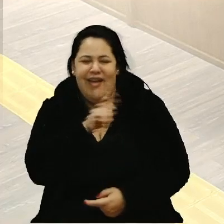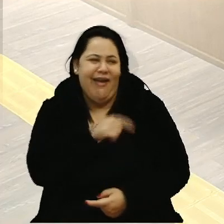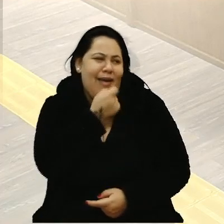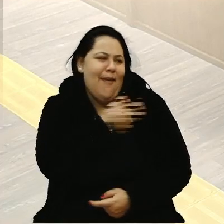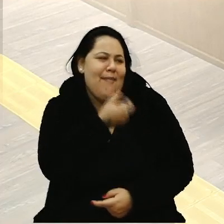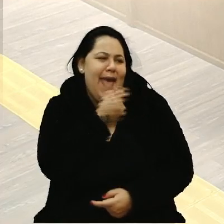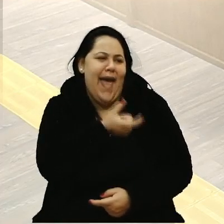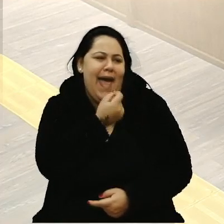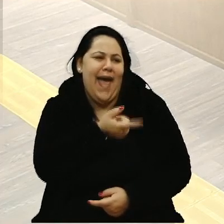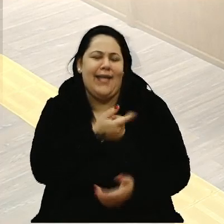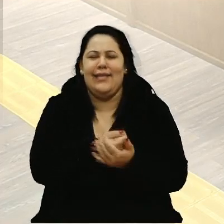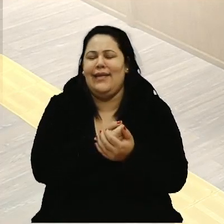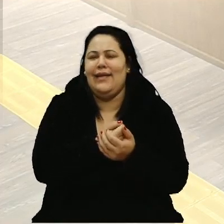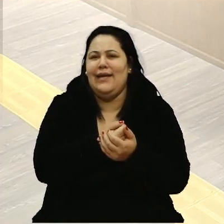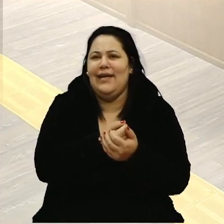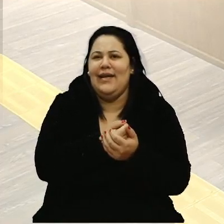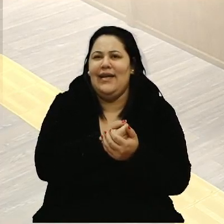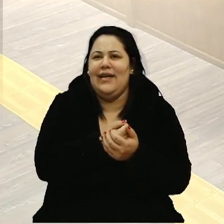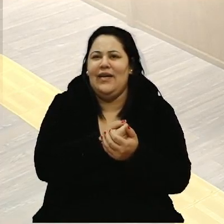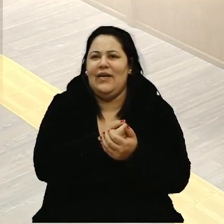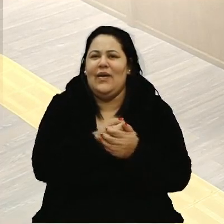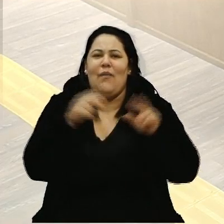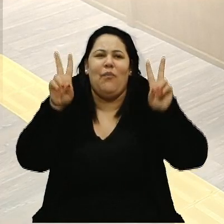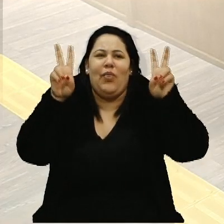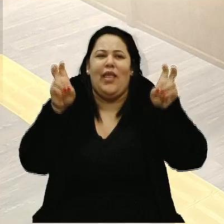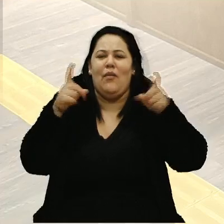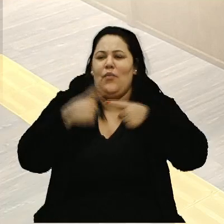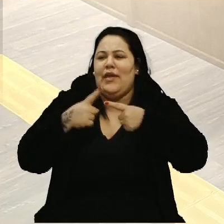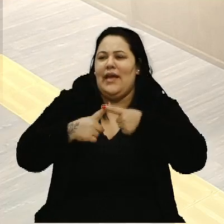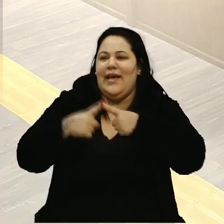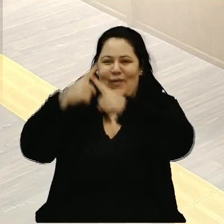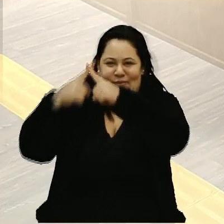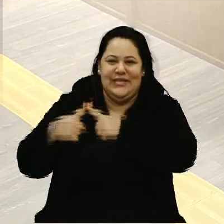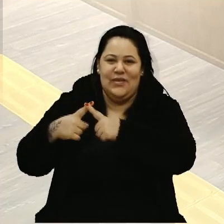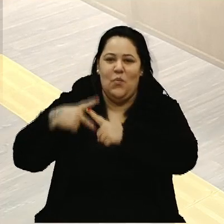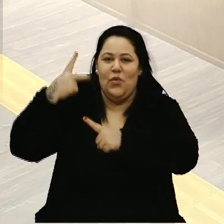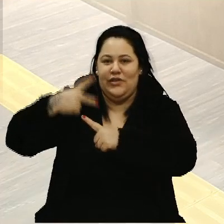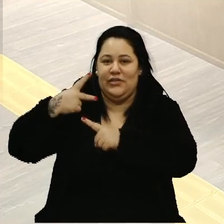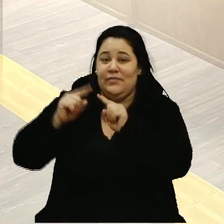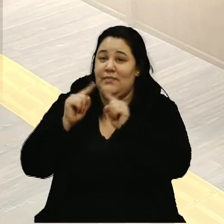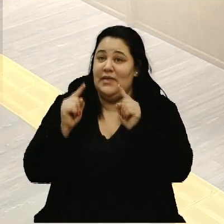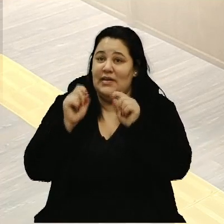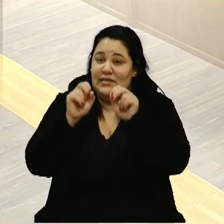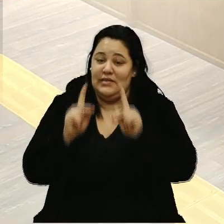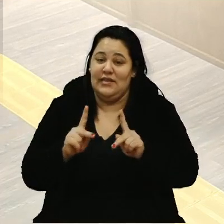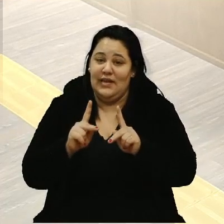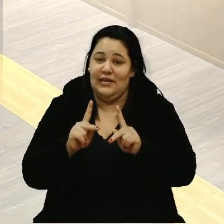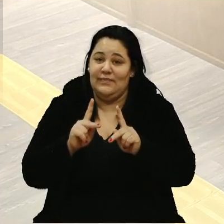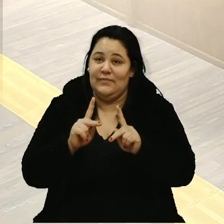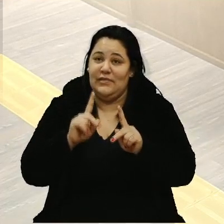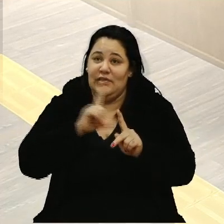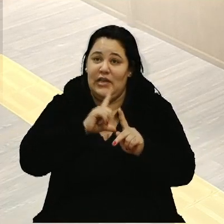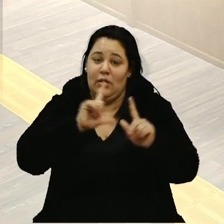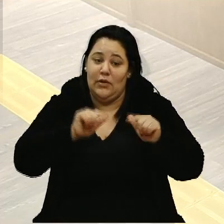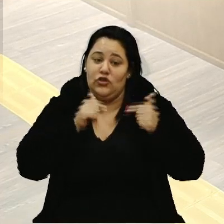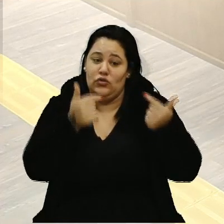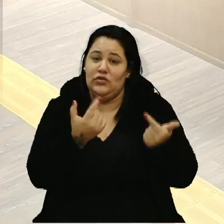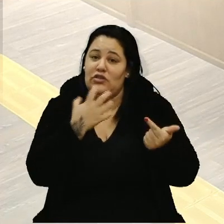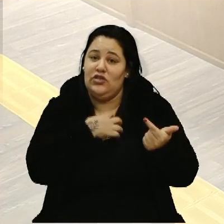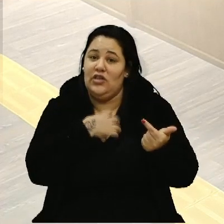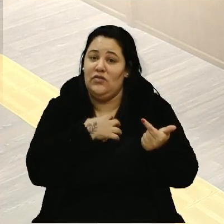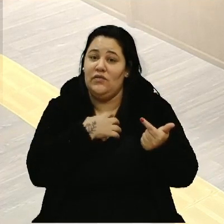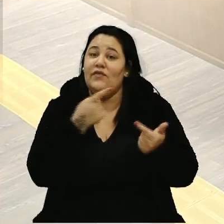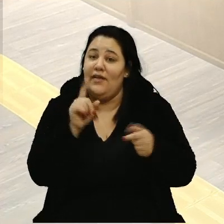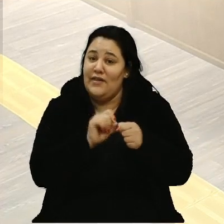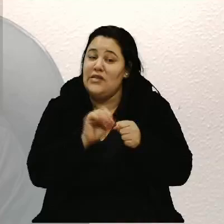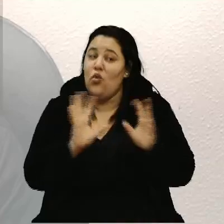ser entre aspas, um adversário político, mas quem age dessa forma agirá com todos. E a gente precisa tomar esse